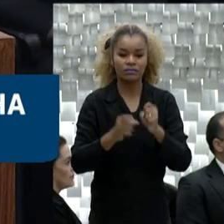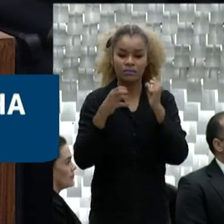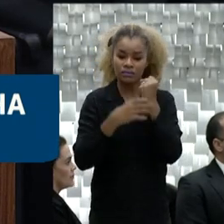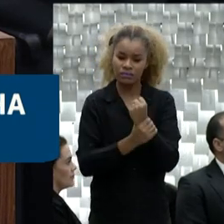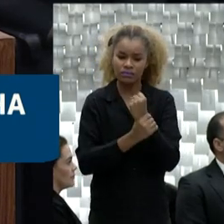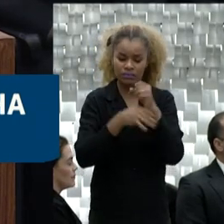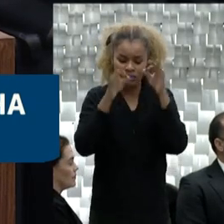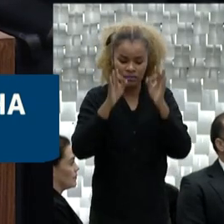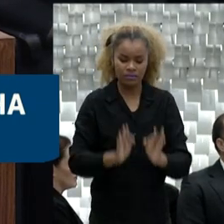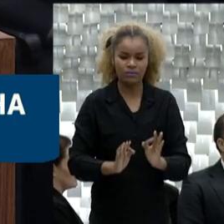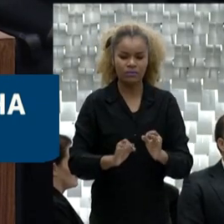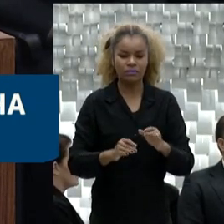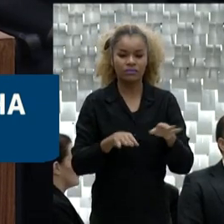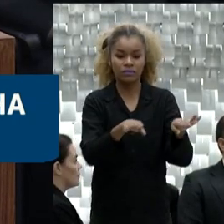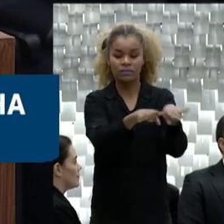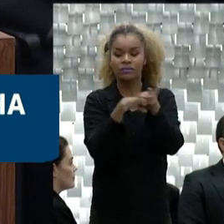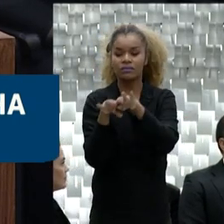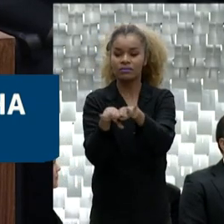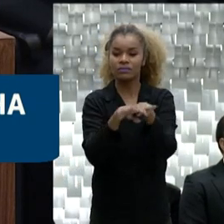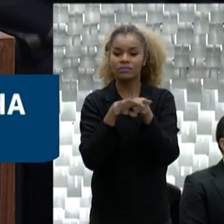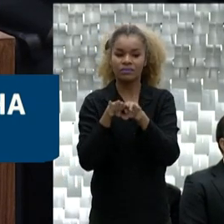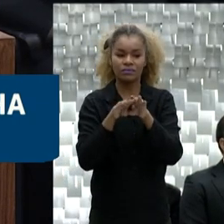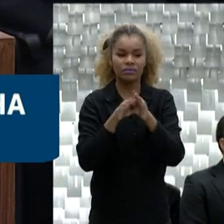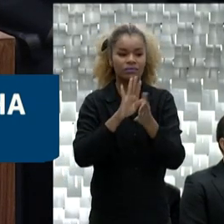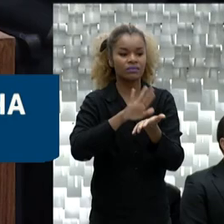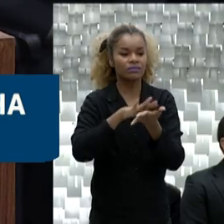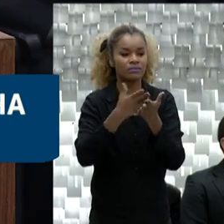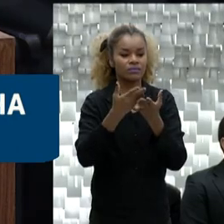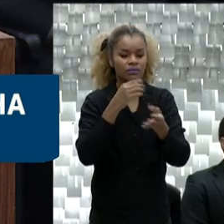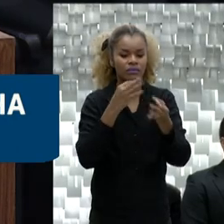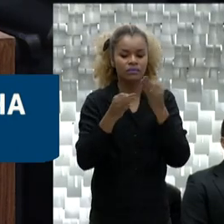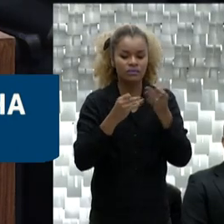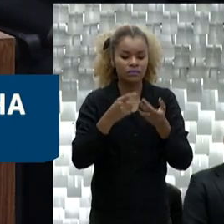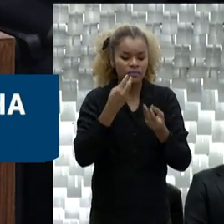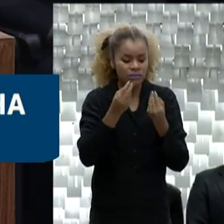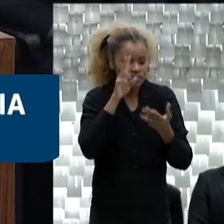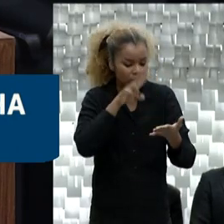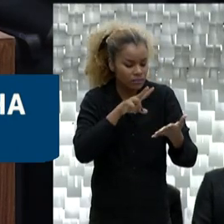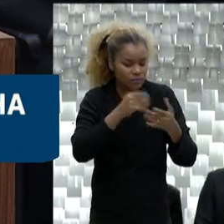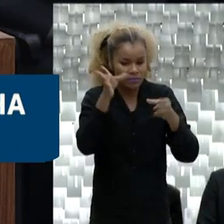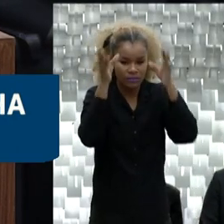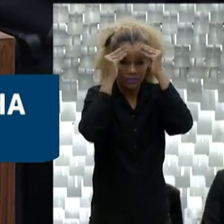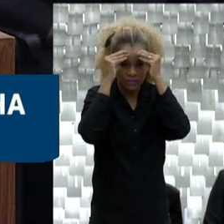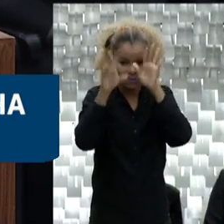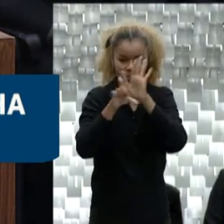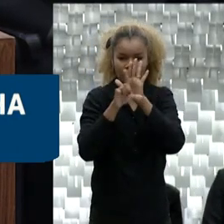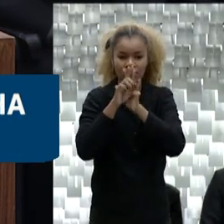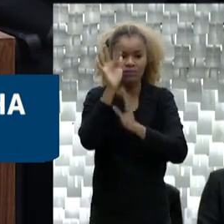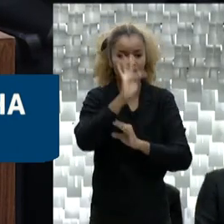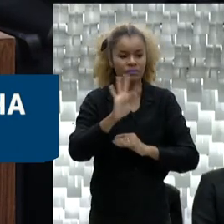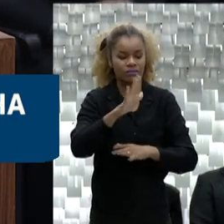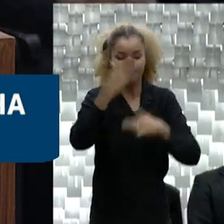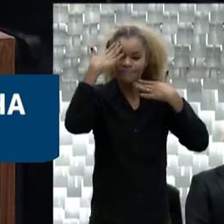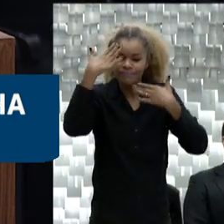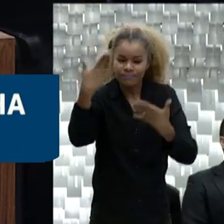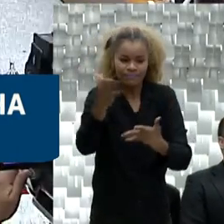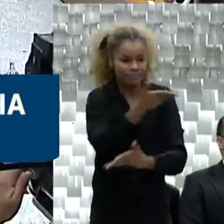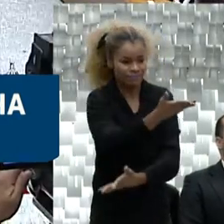assegurando uniformidade à interpretação da legislação federal. Muito obrigado a